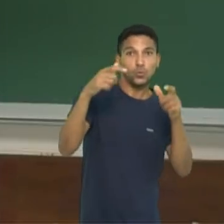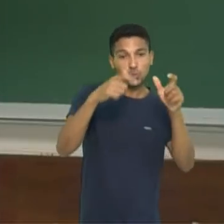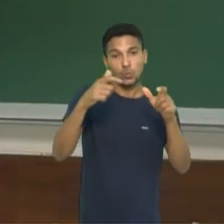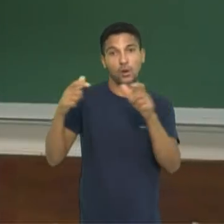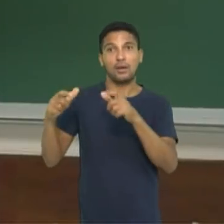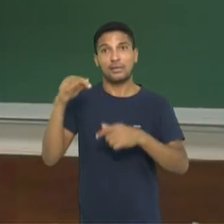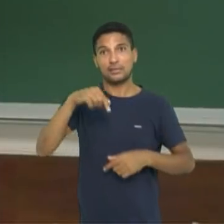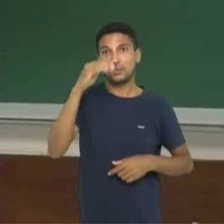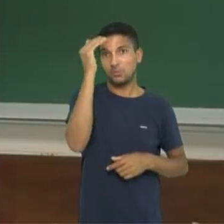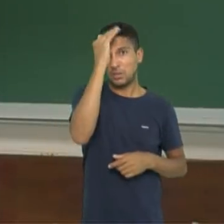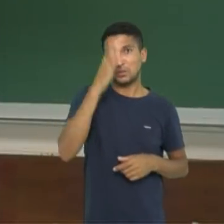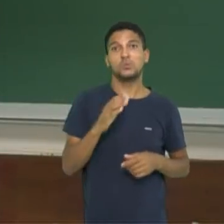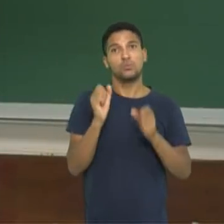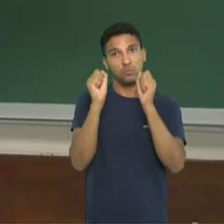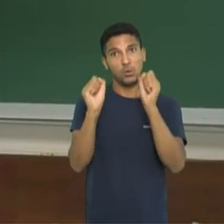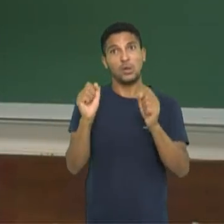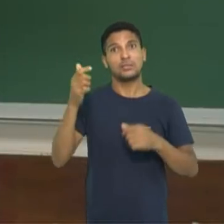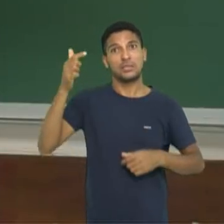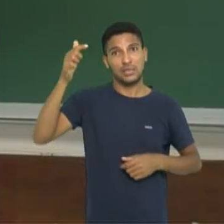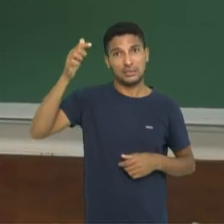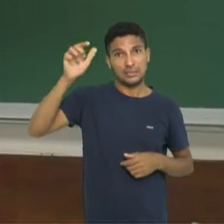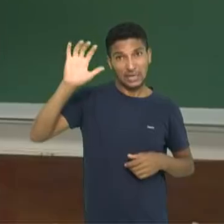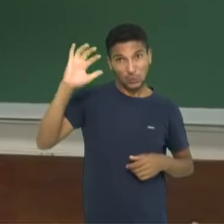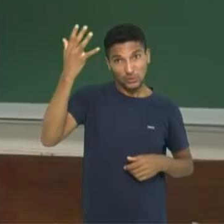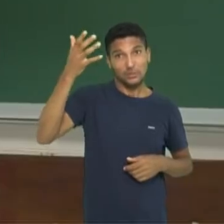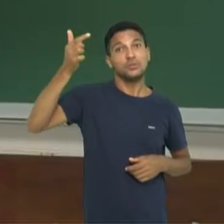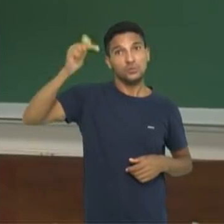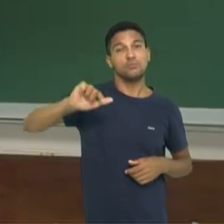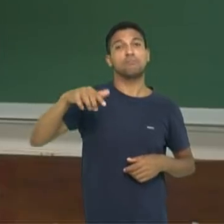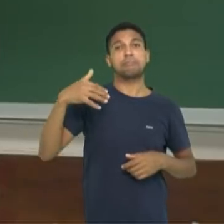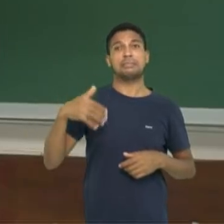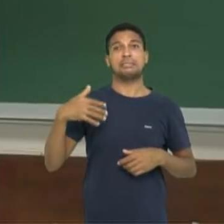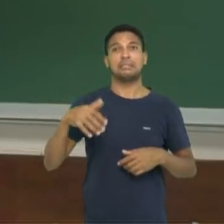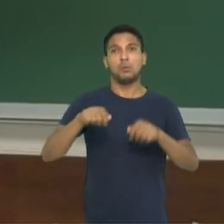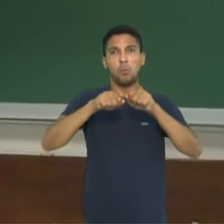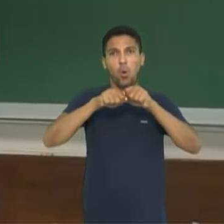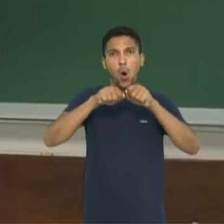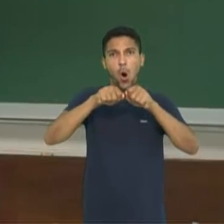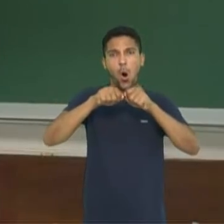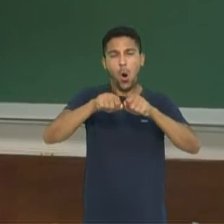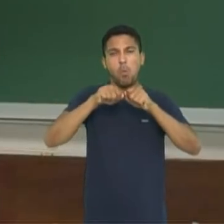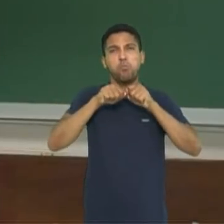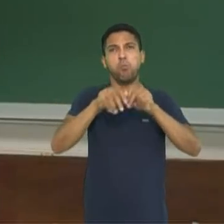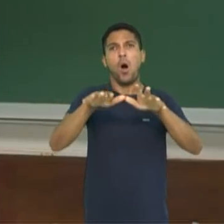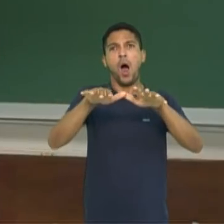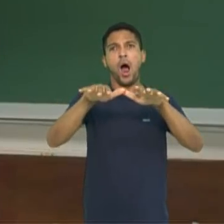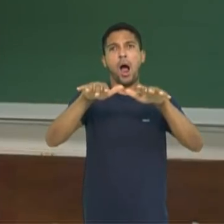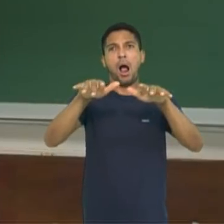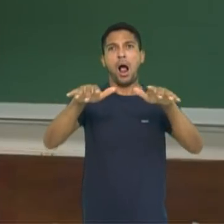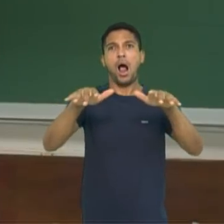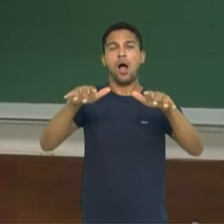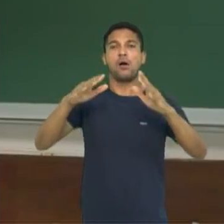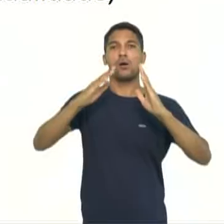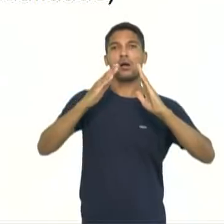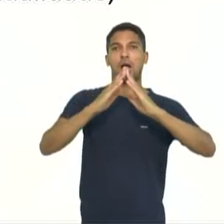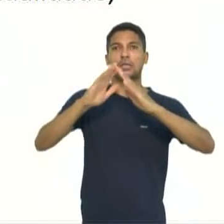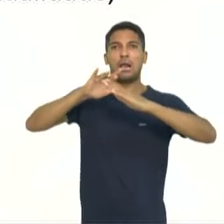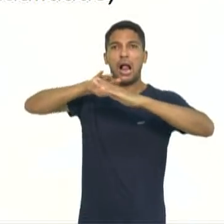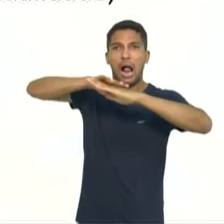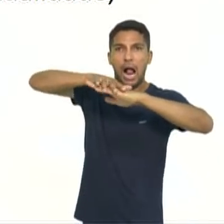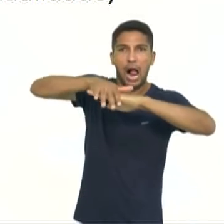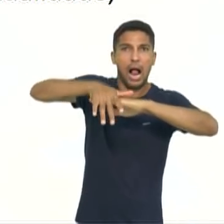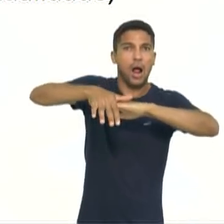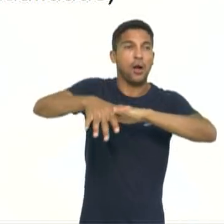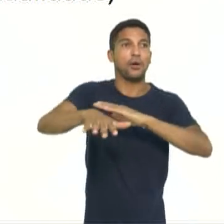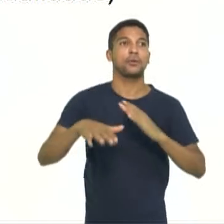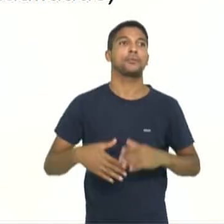país. Muito bem. Né? Então, vamos rever agora o conceito de intertextualidade, galera. Então, a